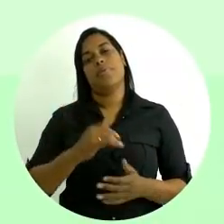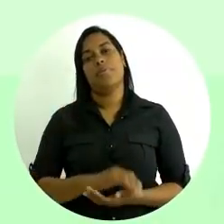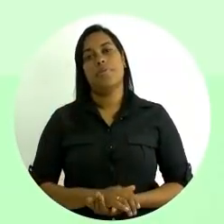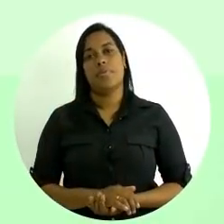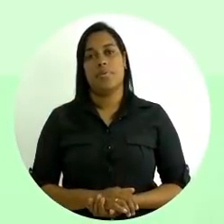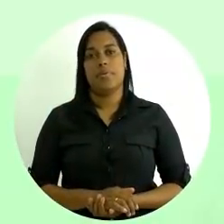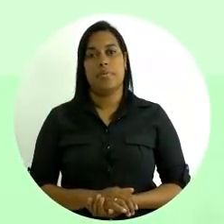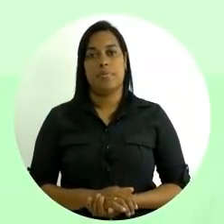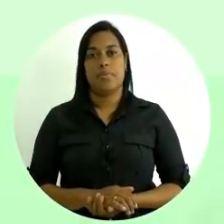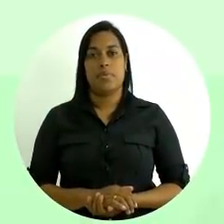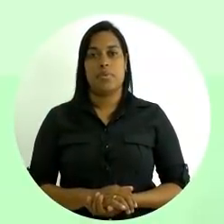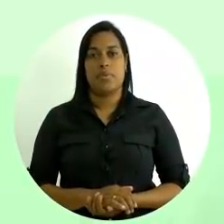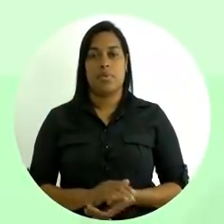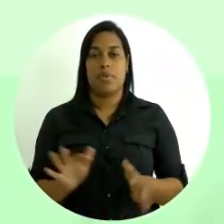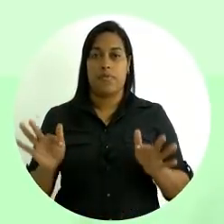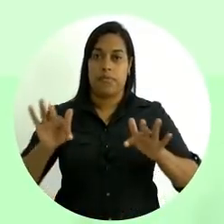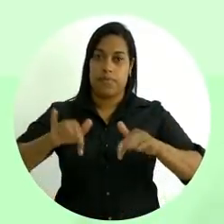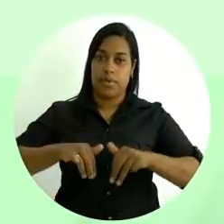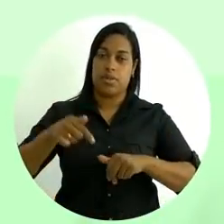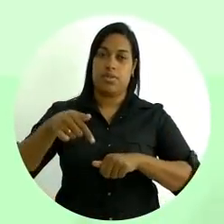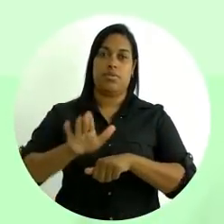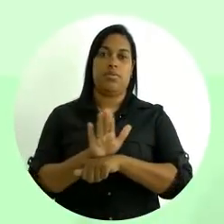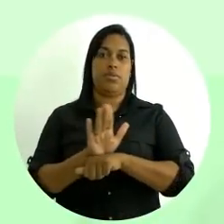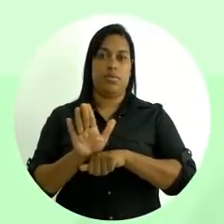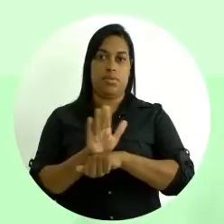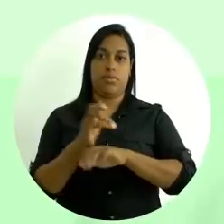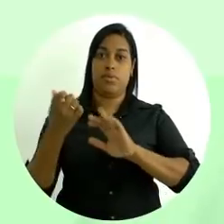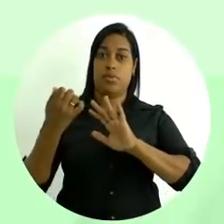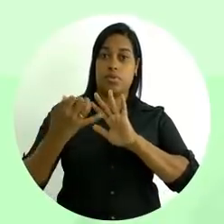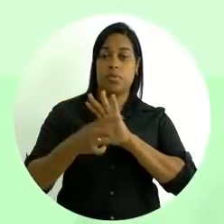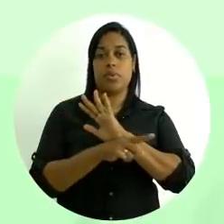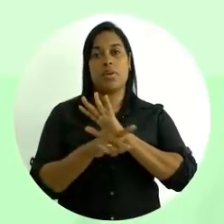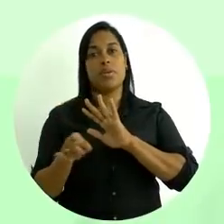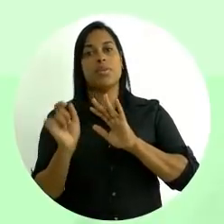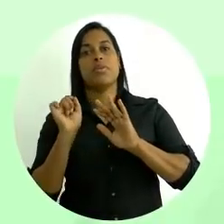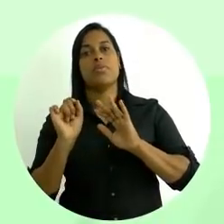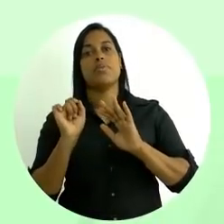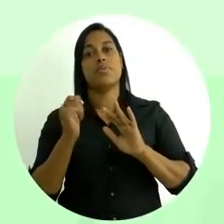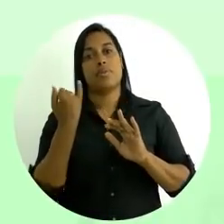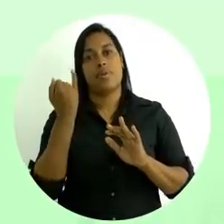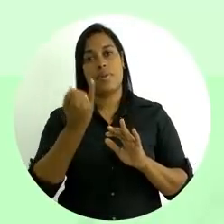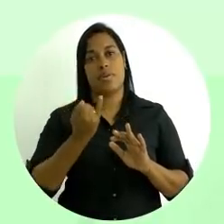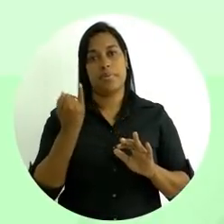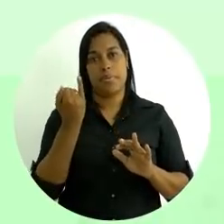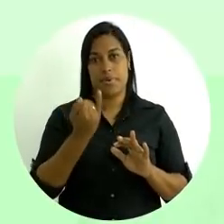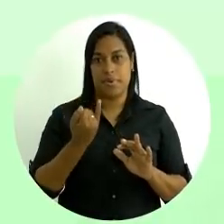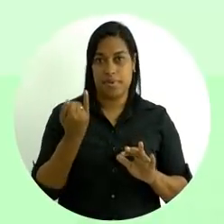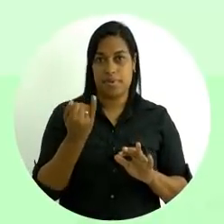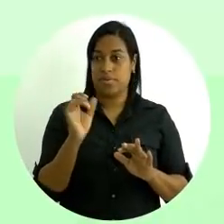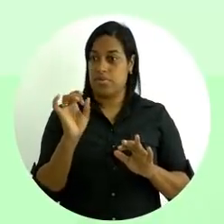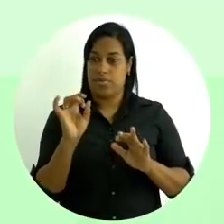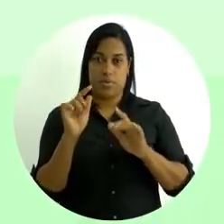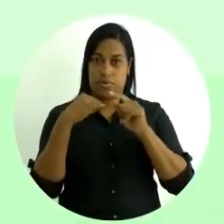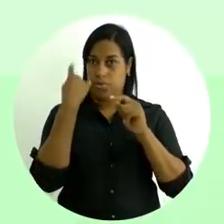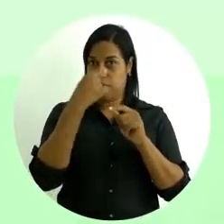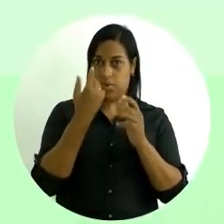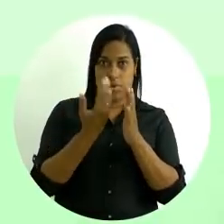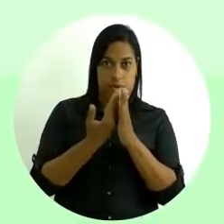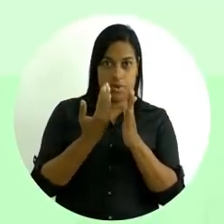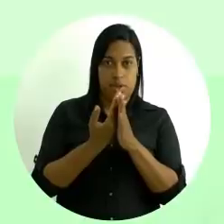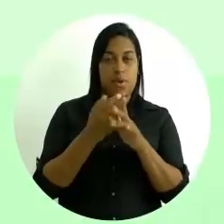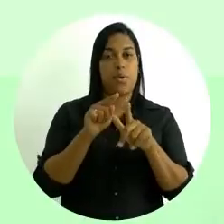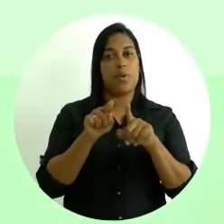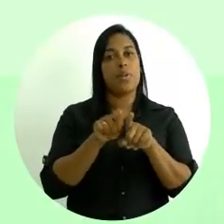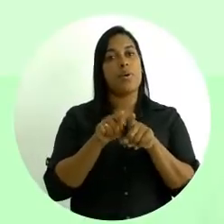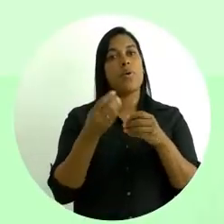isso. E com isso nós fechamos esse vídeo dizendo para vocês da importância não só da